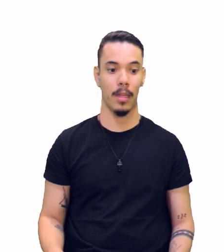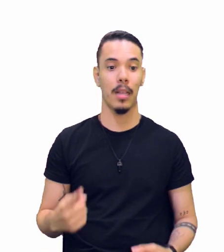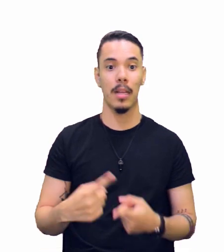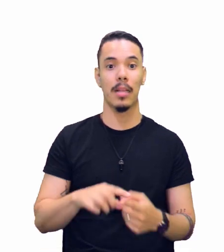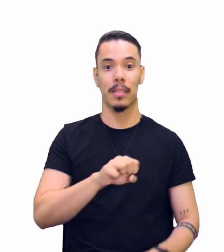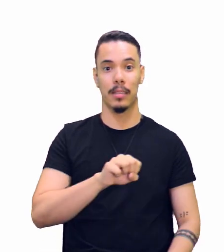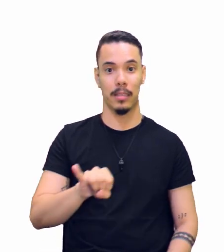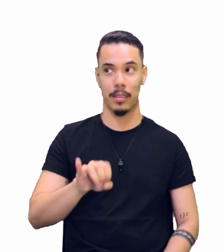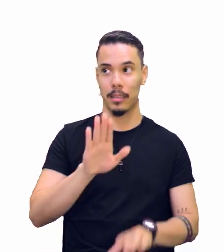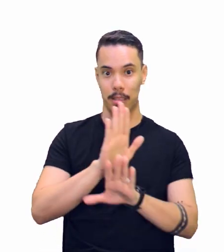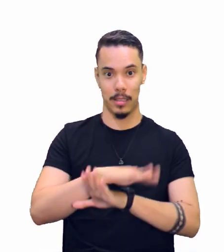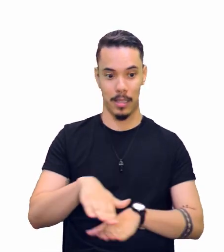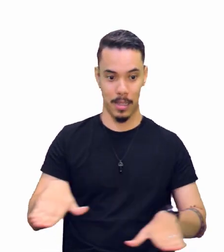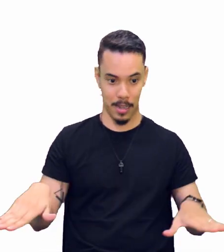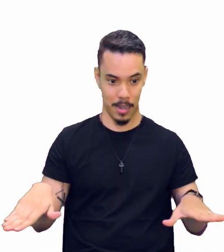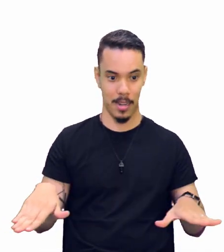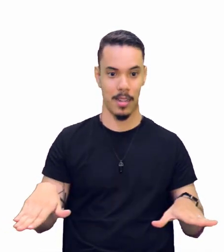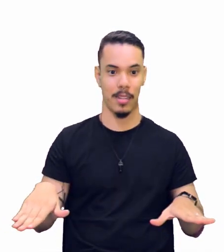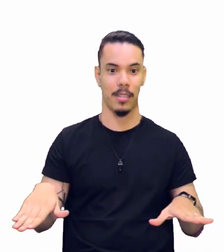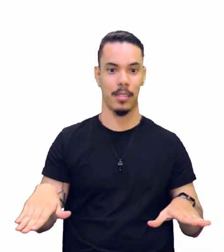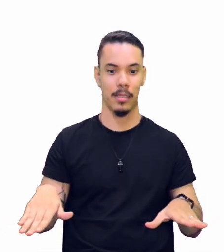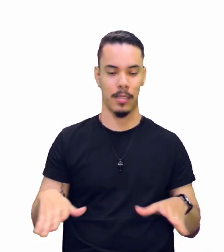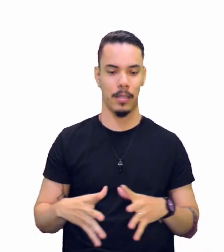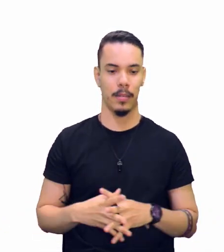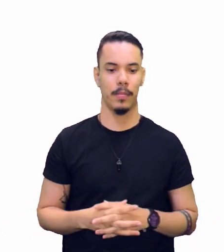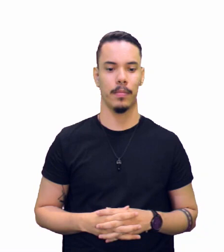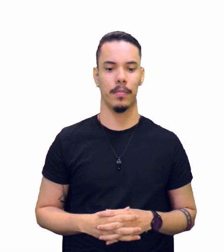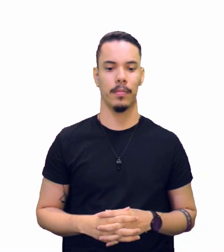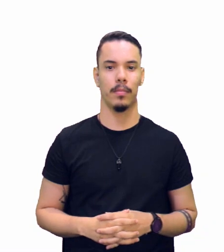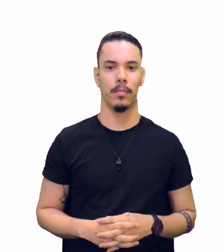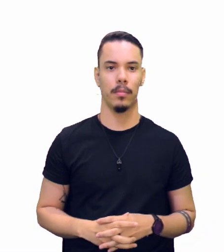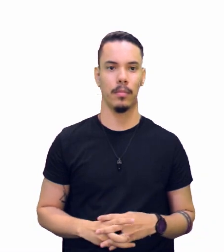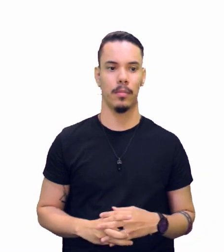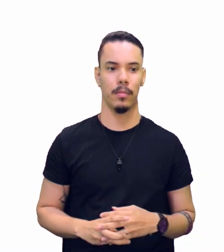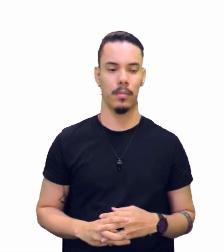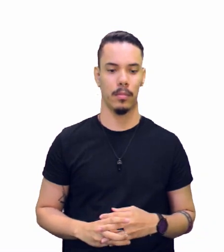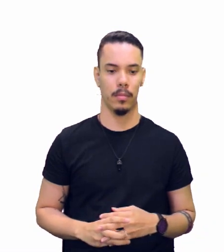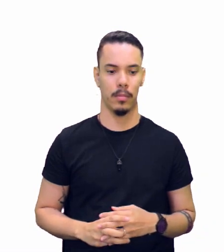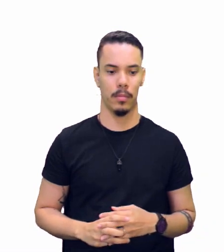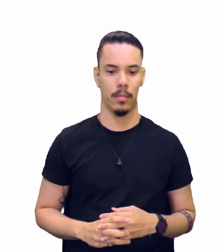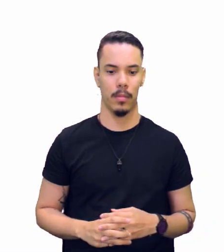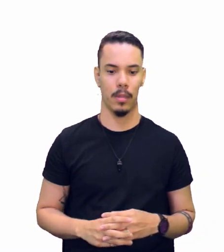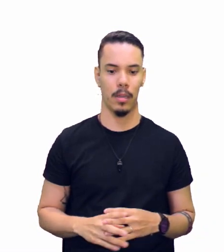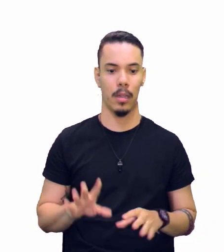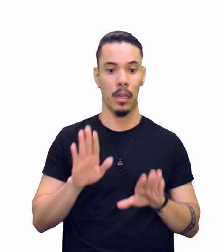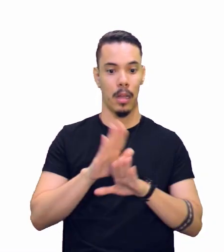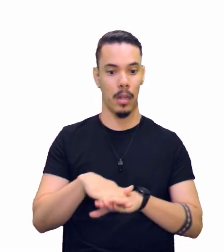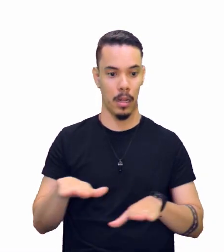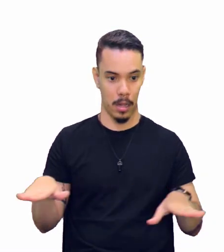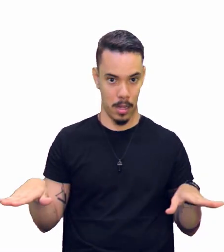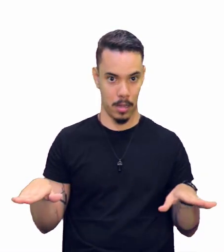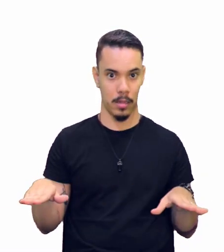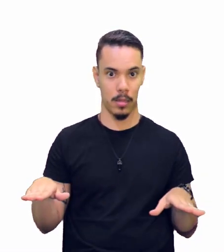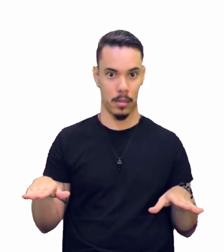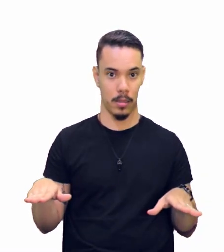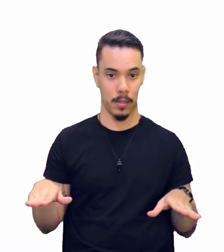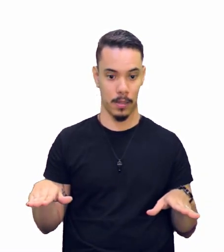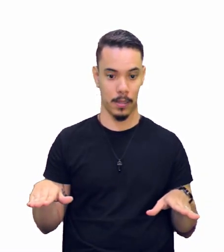as crianças... Temos aqui agora negativa, not it. Crianças é plural. Então, se